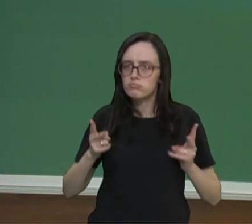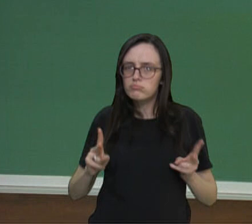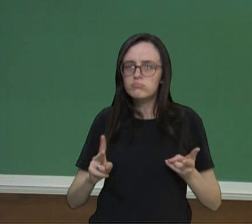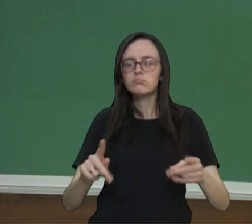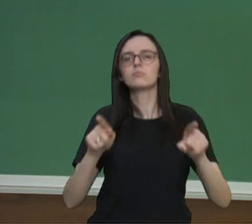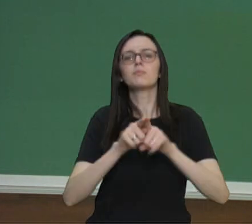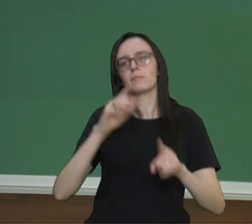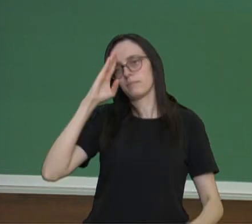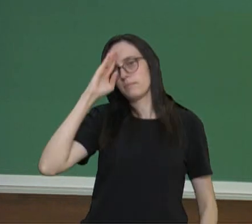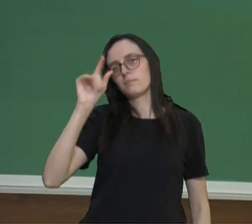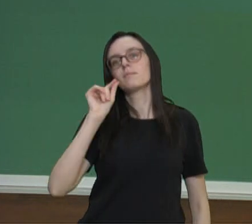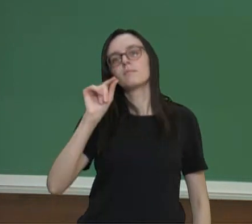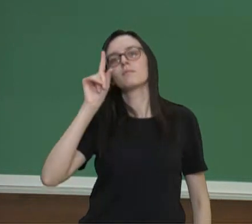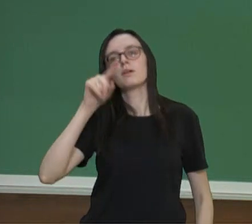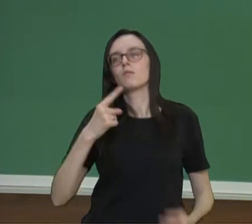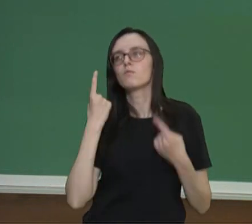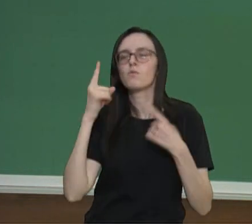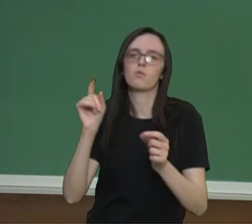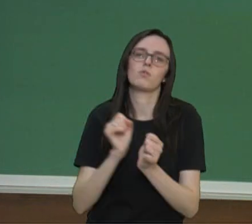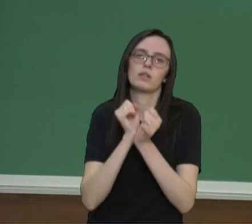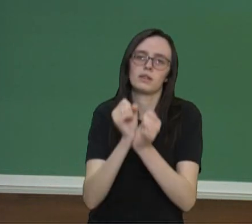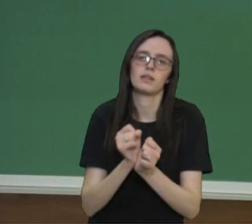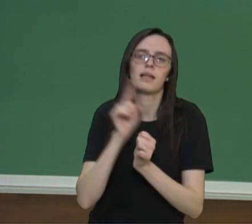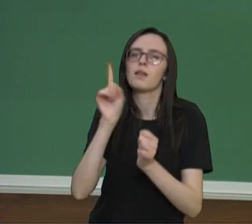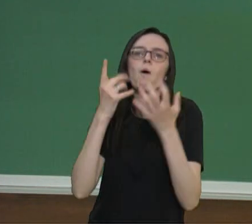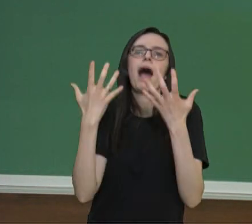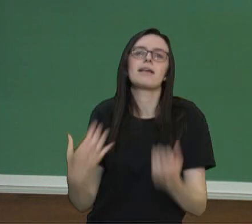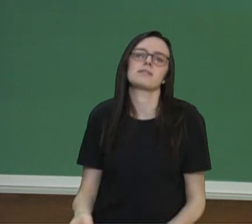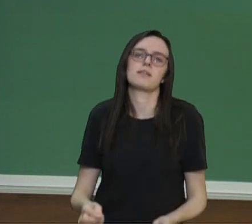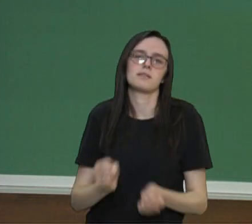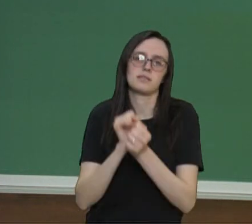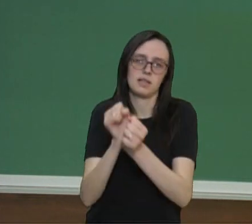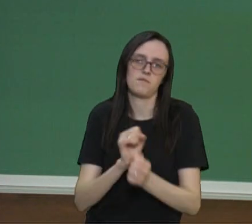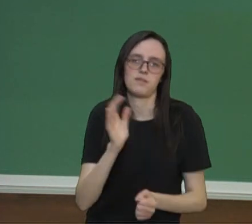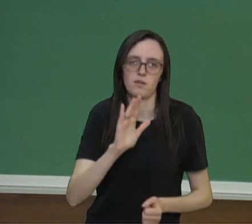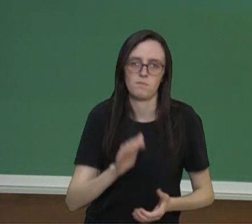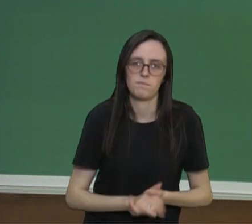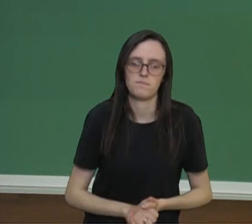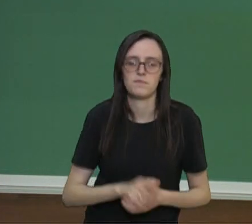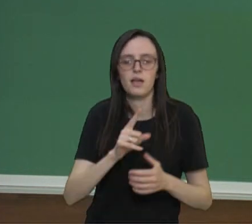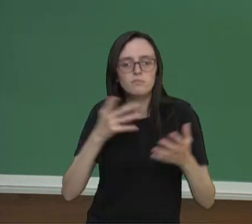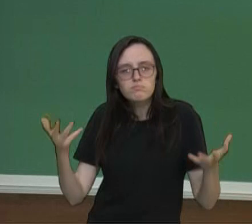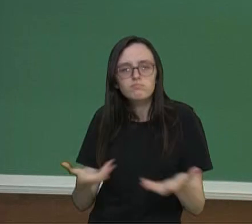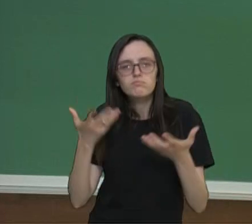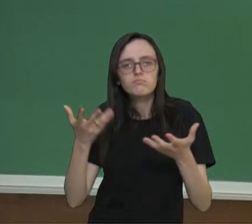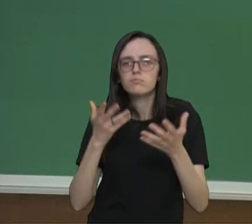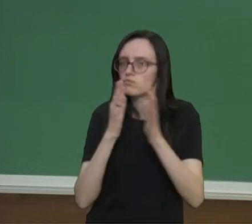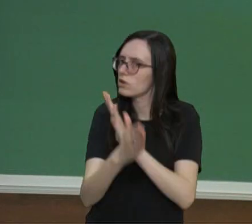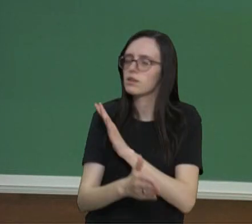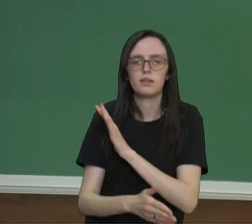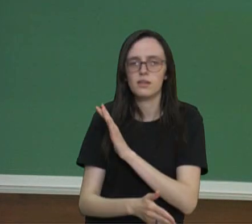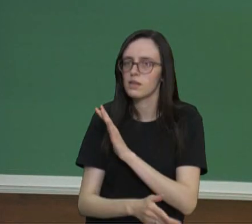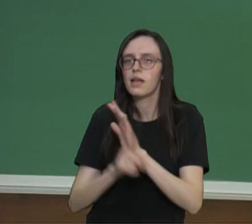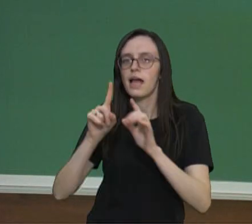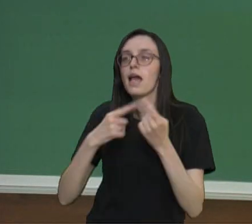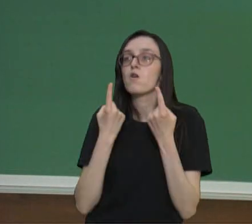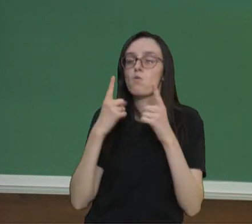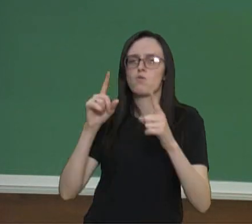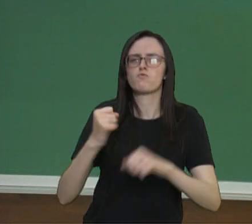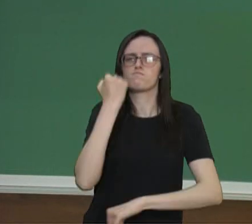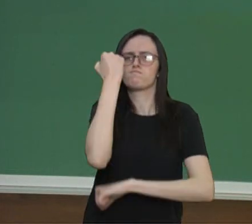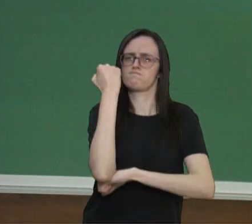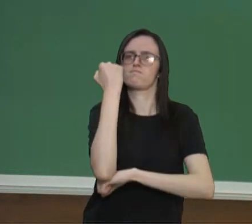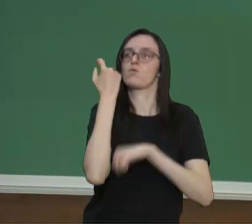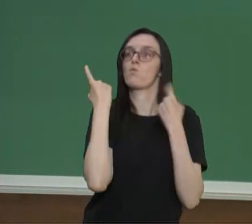principalmente, resistir à escravidão, não aceitar a escravidão, incentivar as fugas. Resistência é a